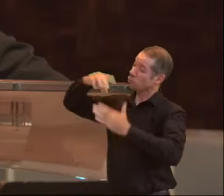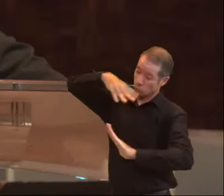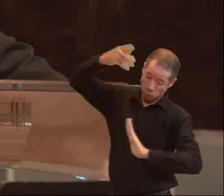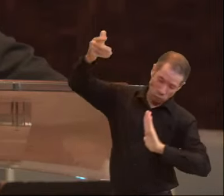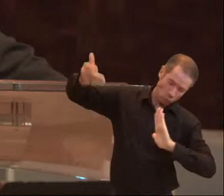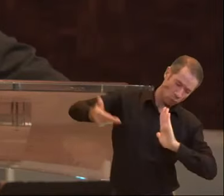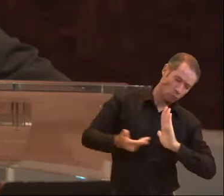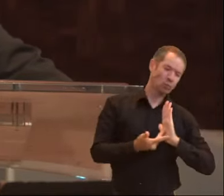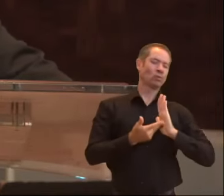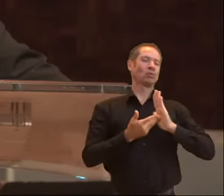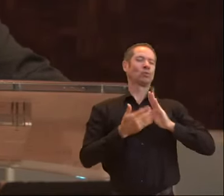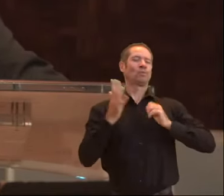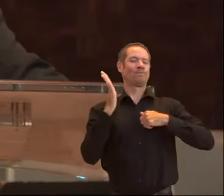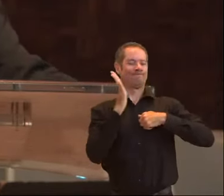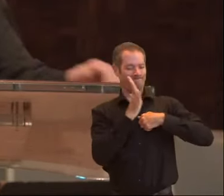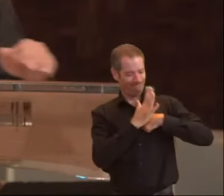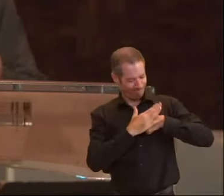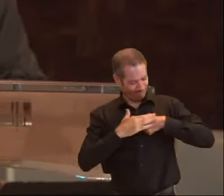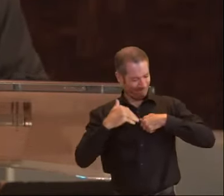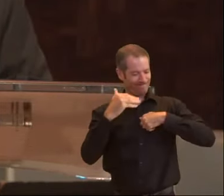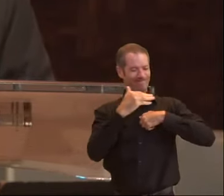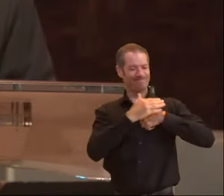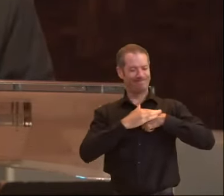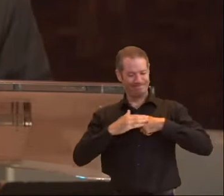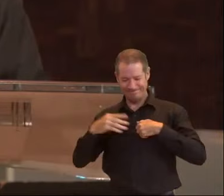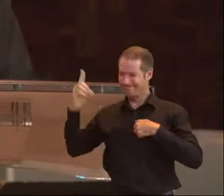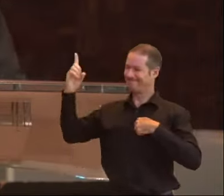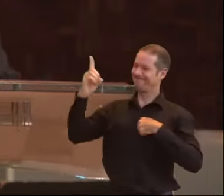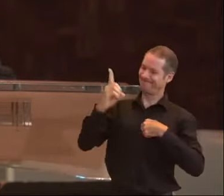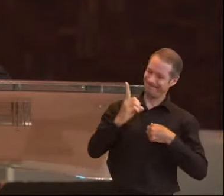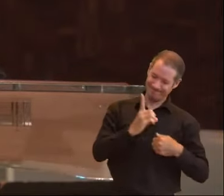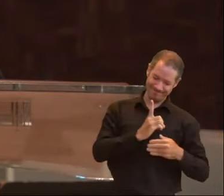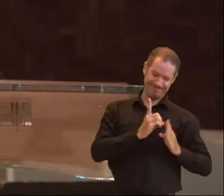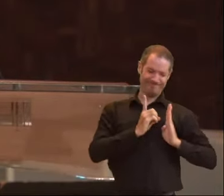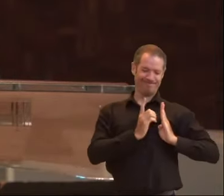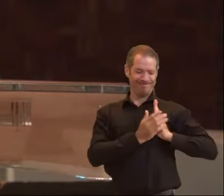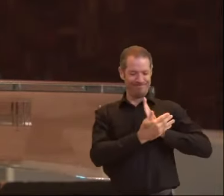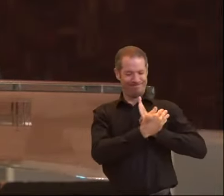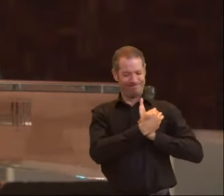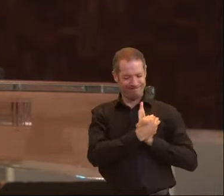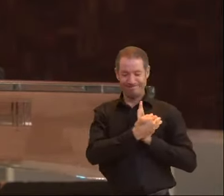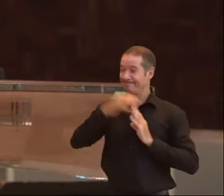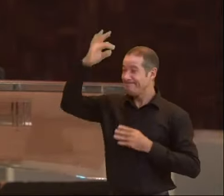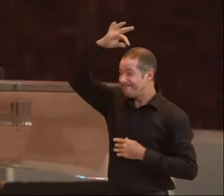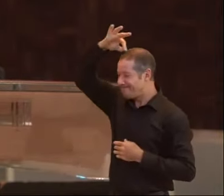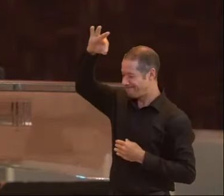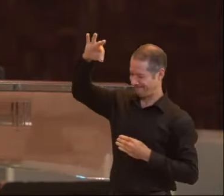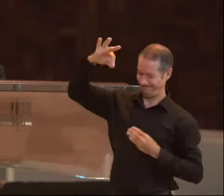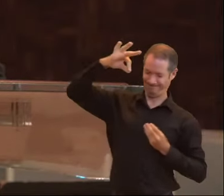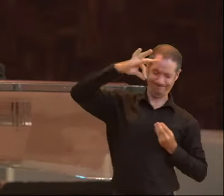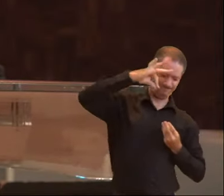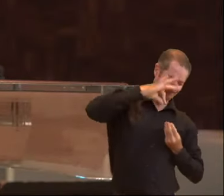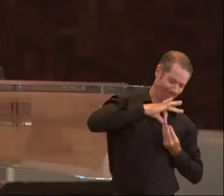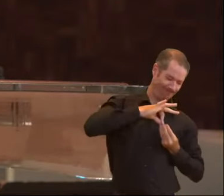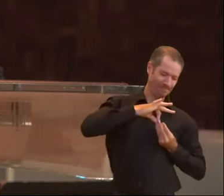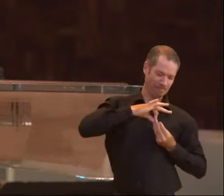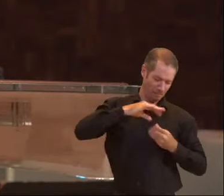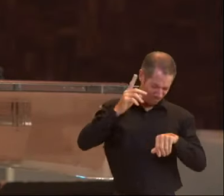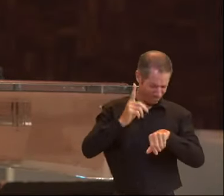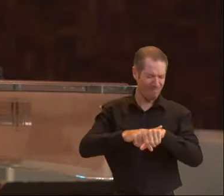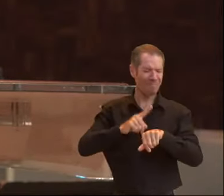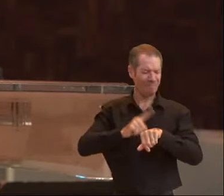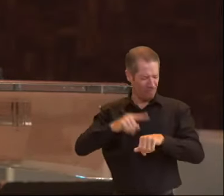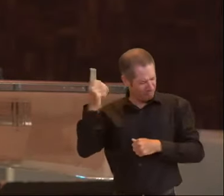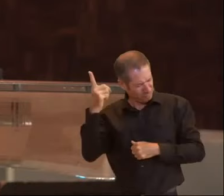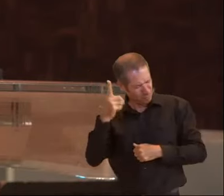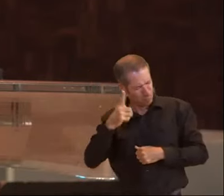todo conforto e consolo que há no Teu Espírito Santo, Senhor. Neste momento, Pai, mais